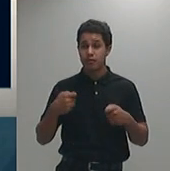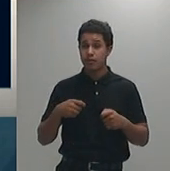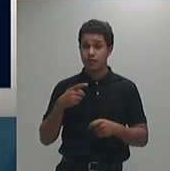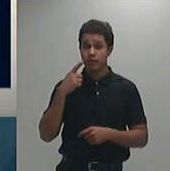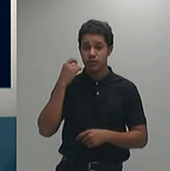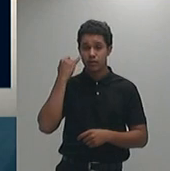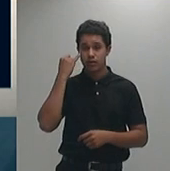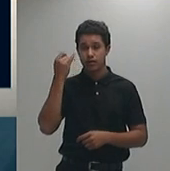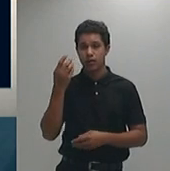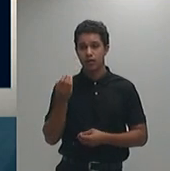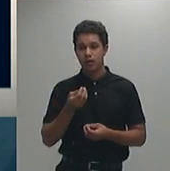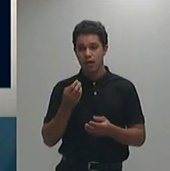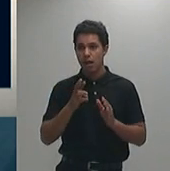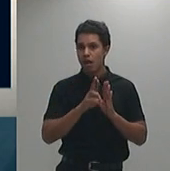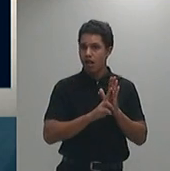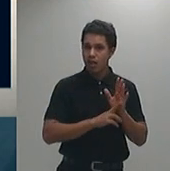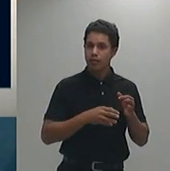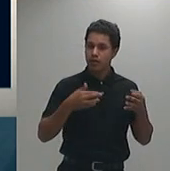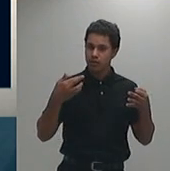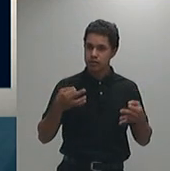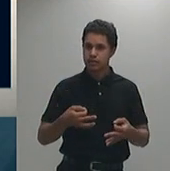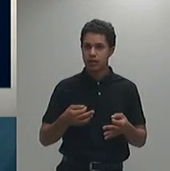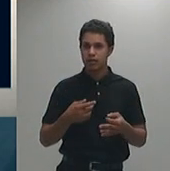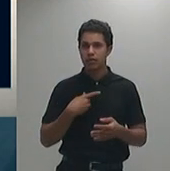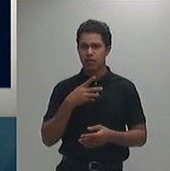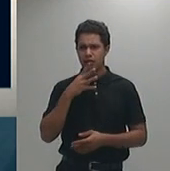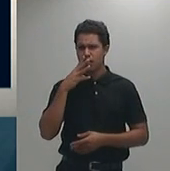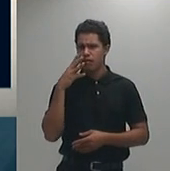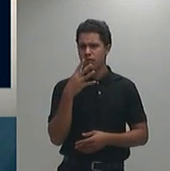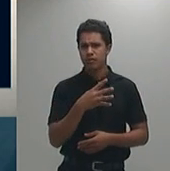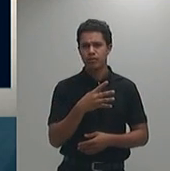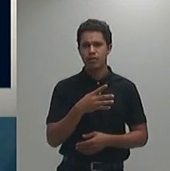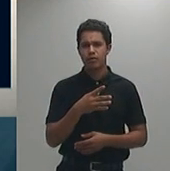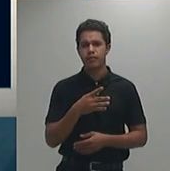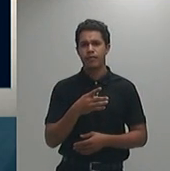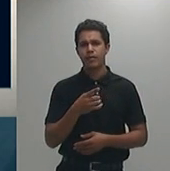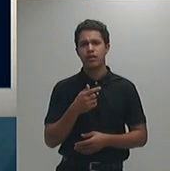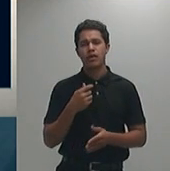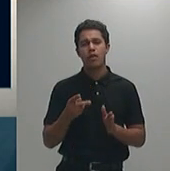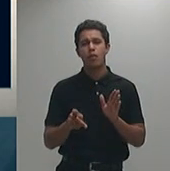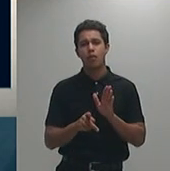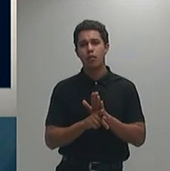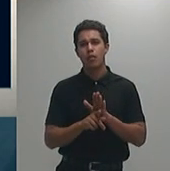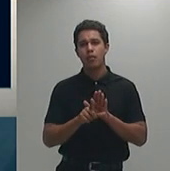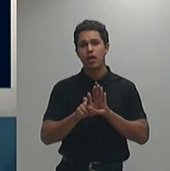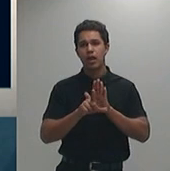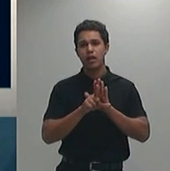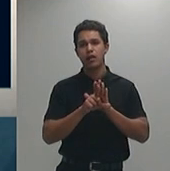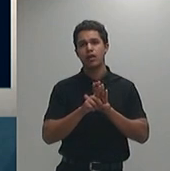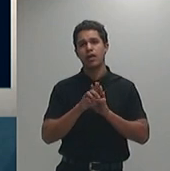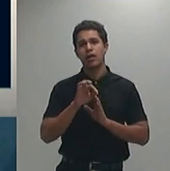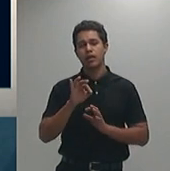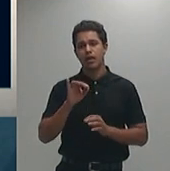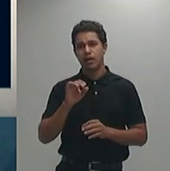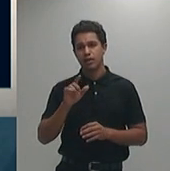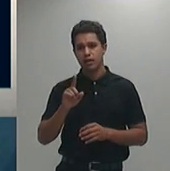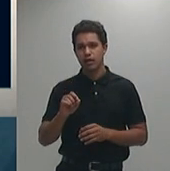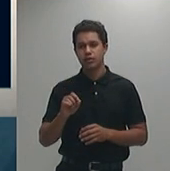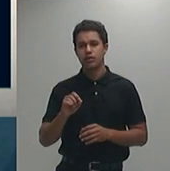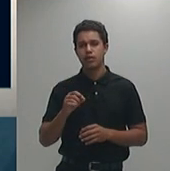que a norma legal tenha sido ofendida na sua literalidade pela decisão rescindenda